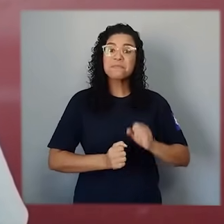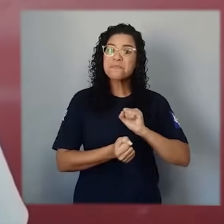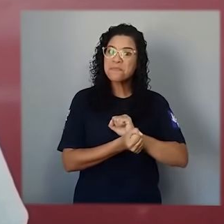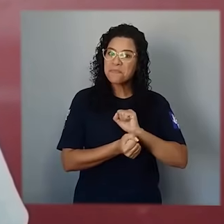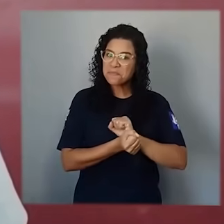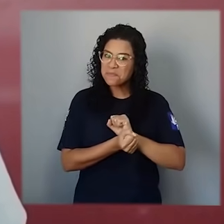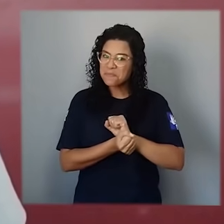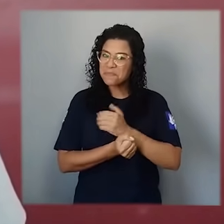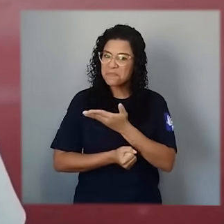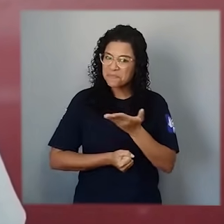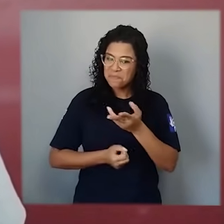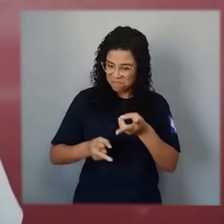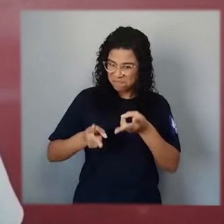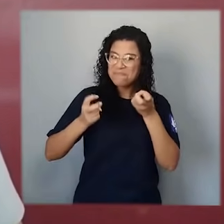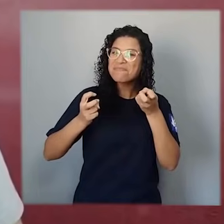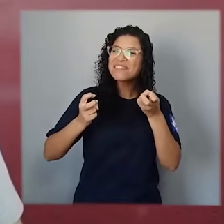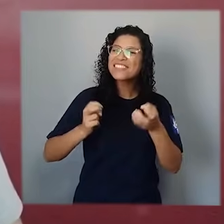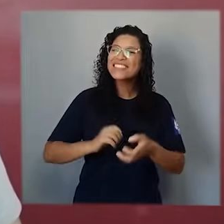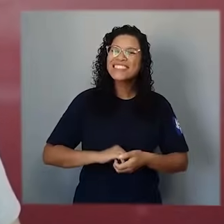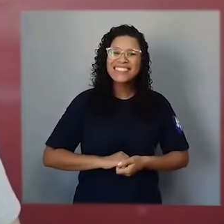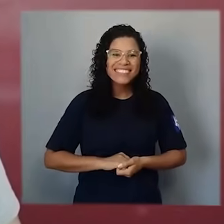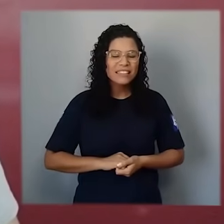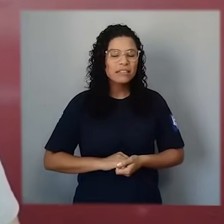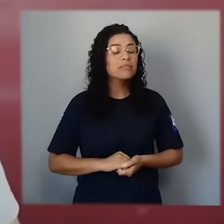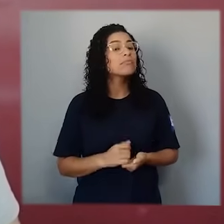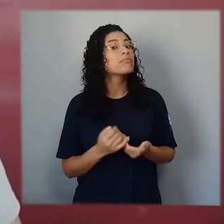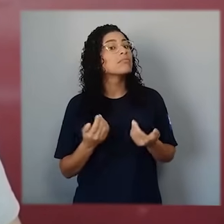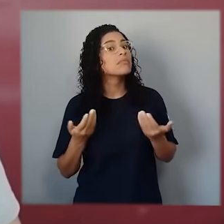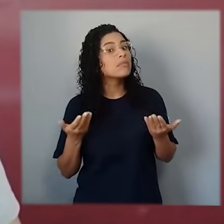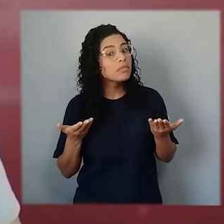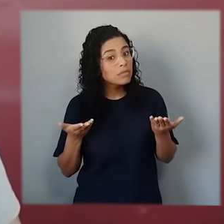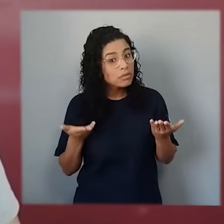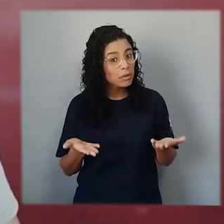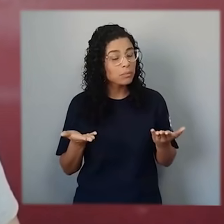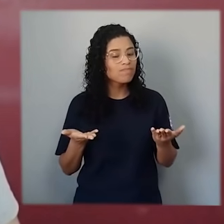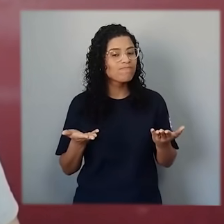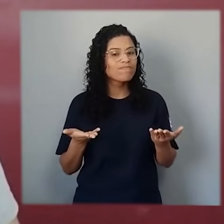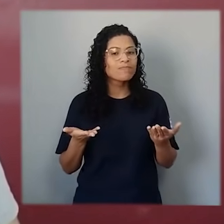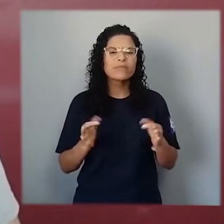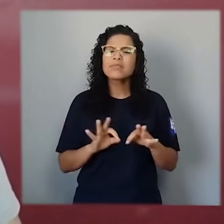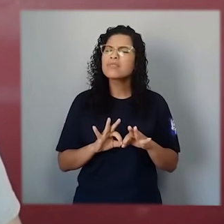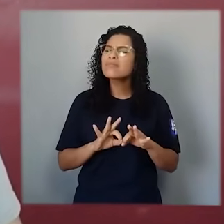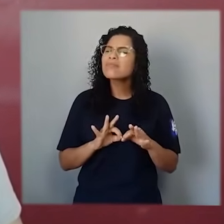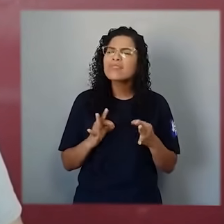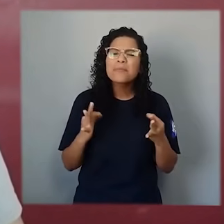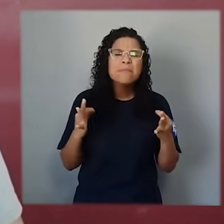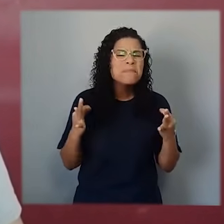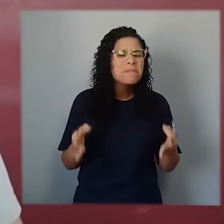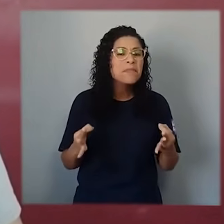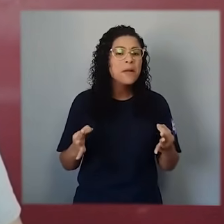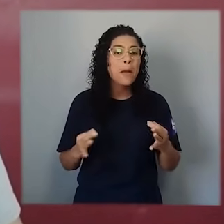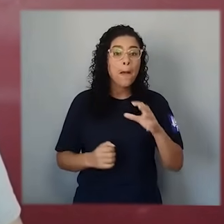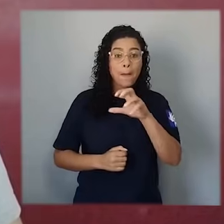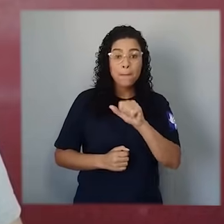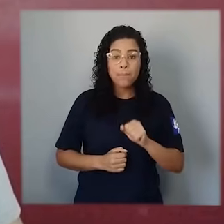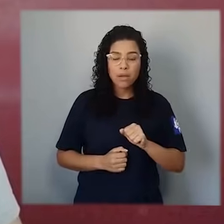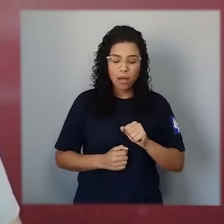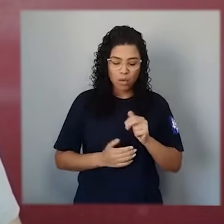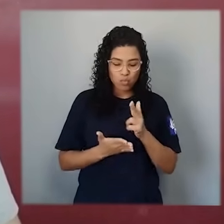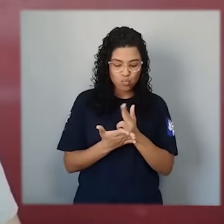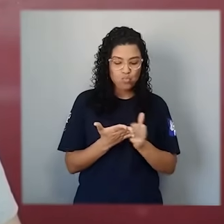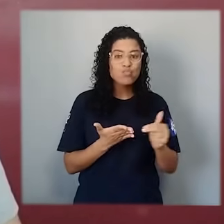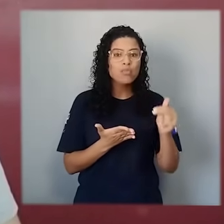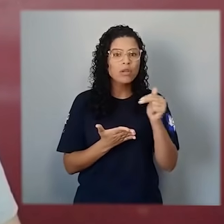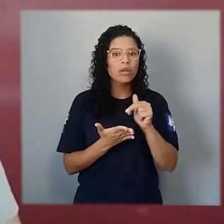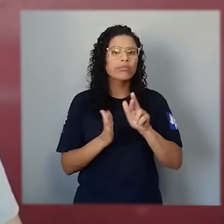Espero que vocês tenham reparado. Gente, então é assim, ó, simples. Você vai pegar uma imagem